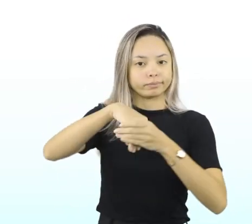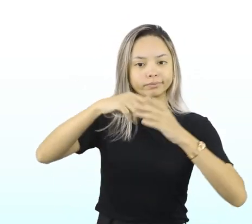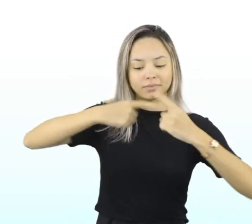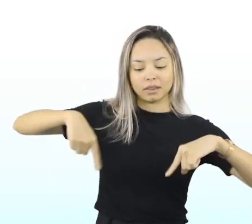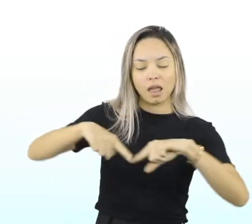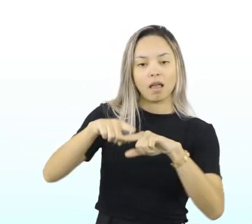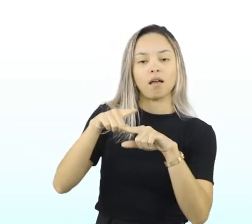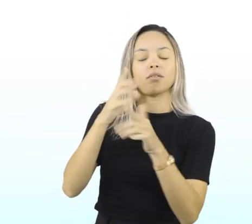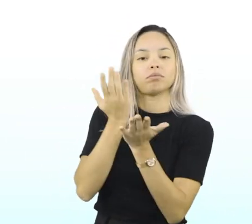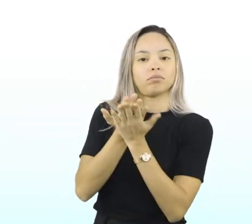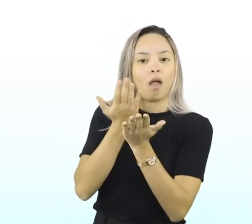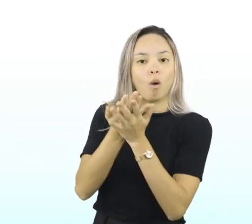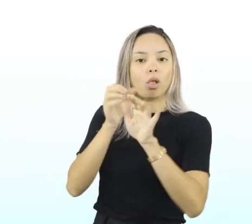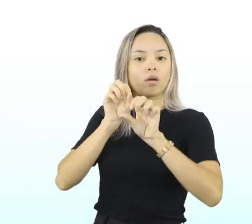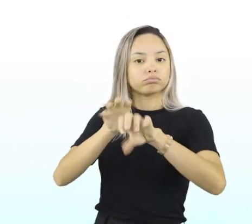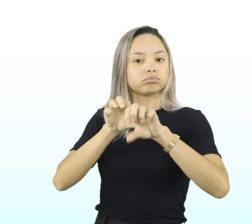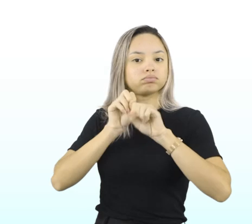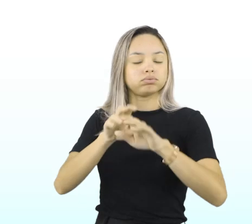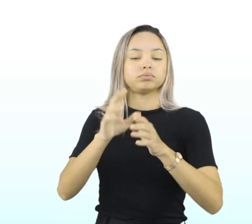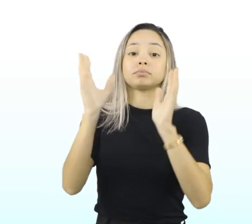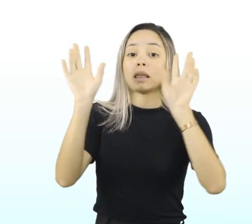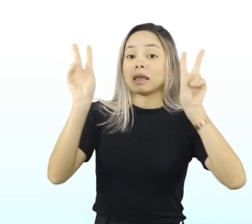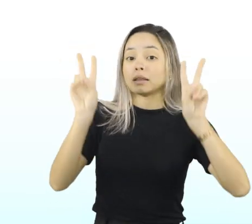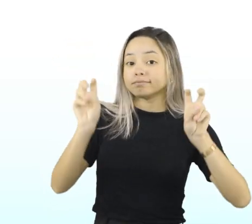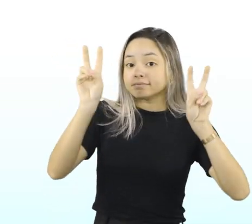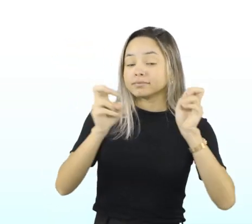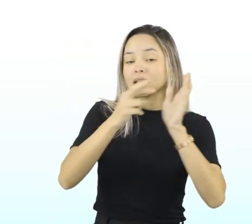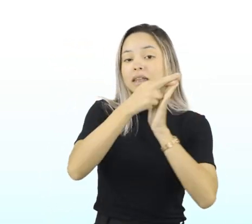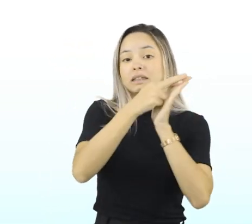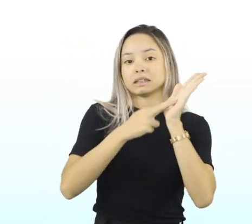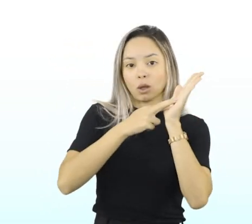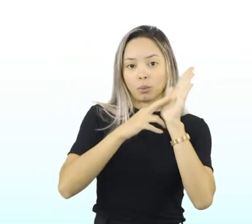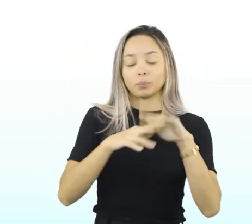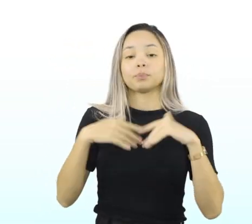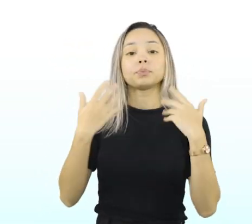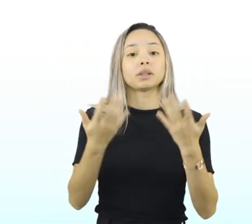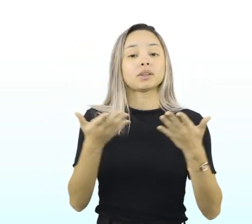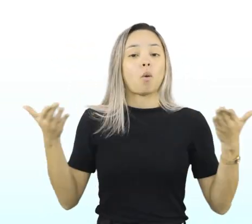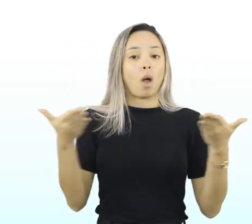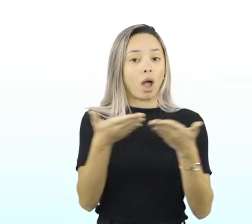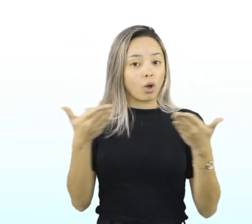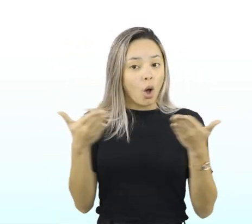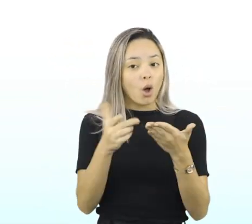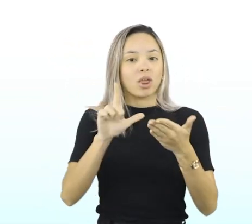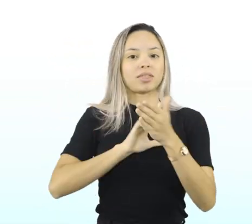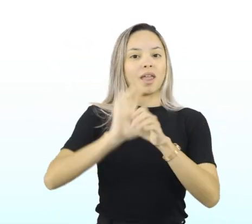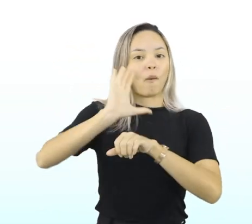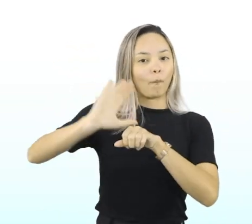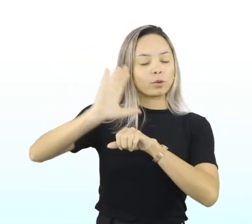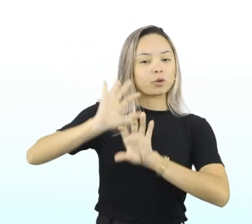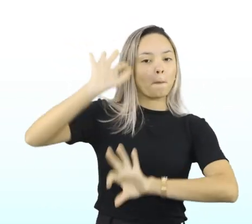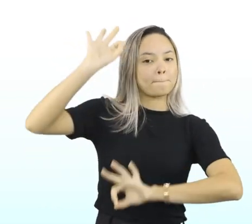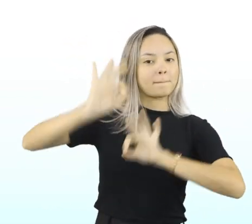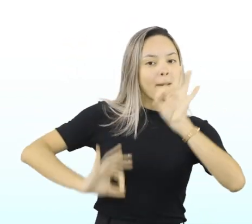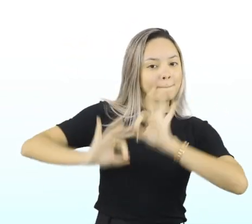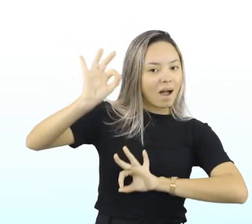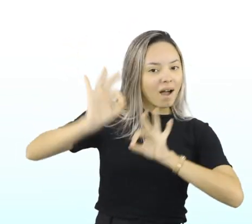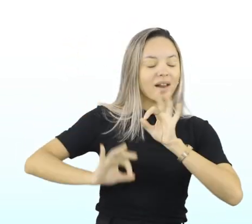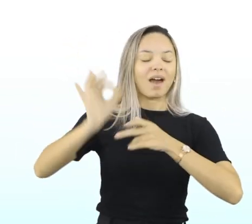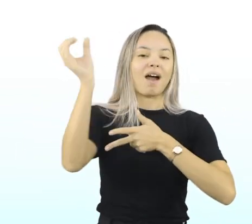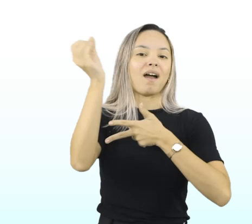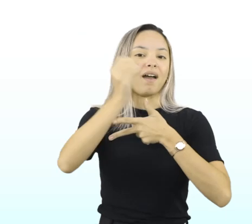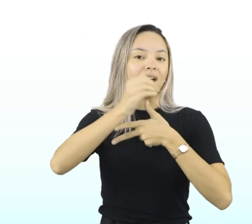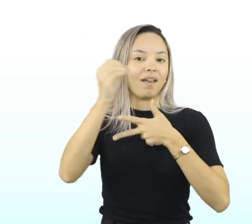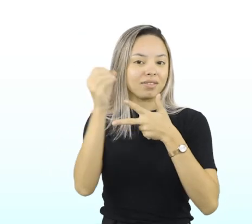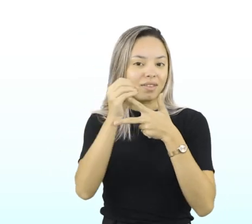na sala de aula, ele trabalhou muita dissertação. E agora com o nosso Prepara Enem,